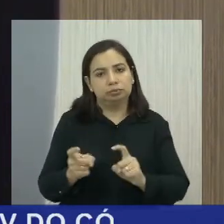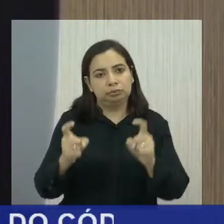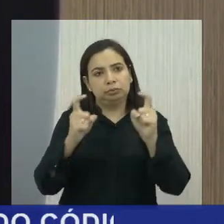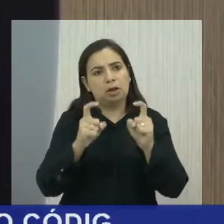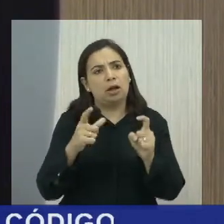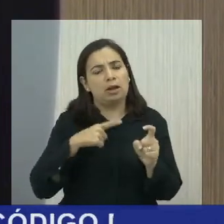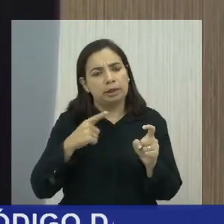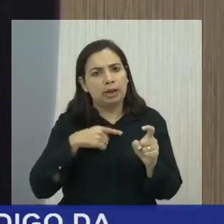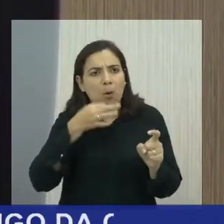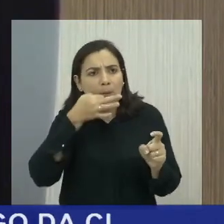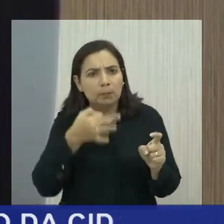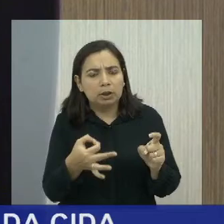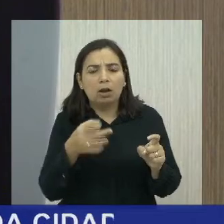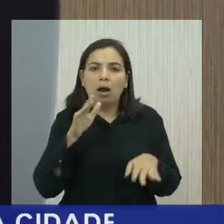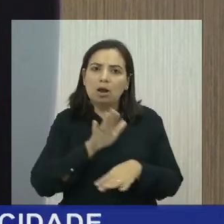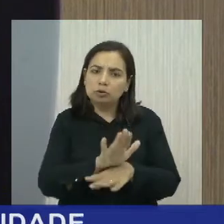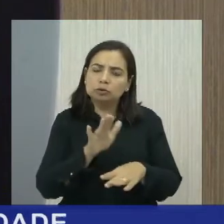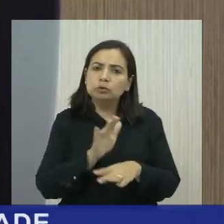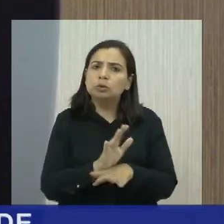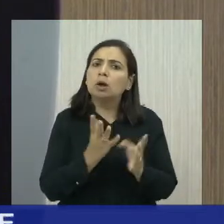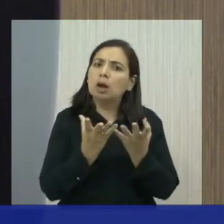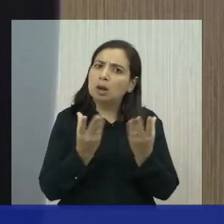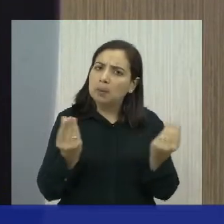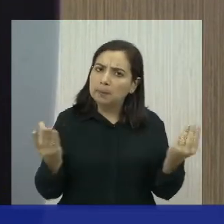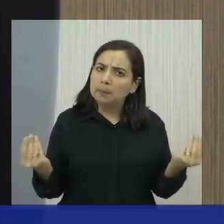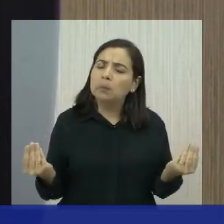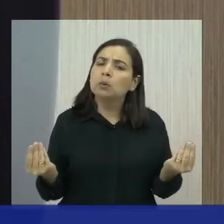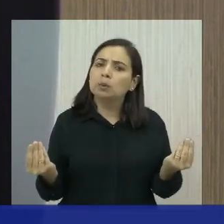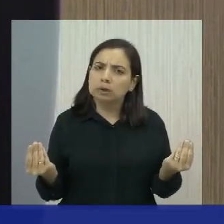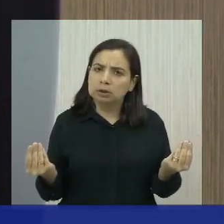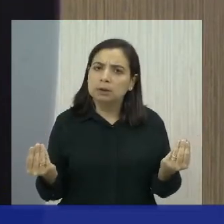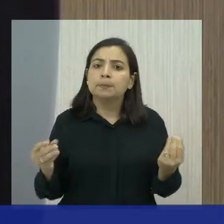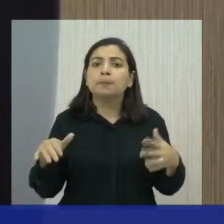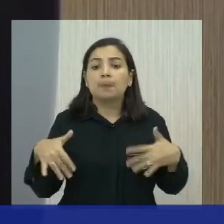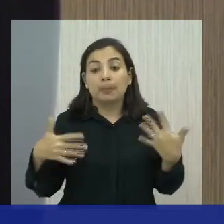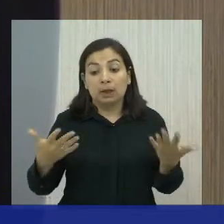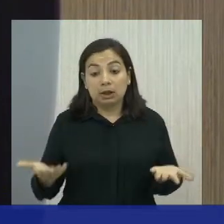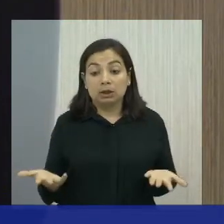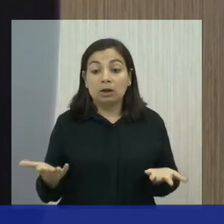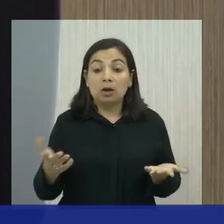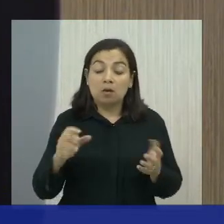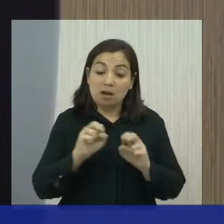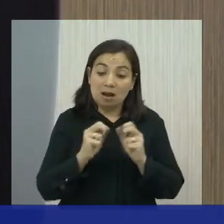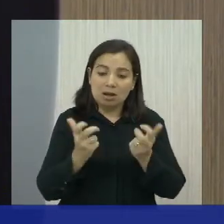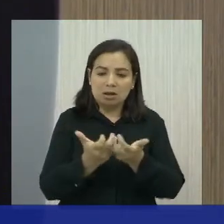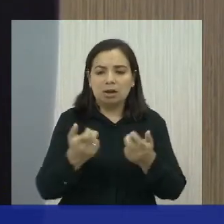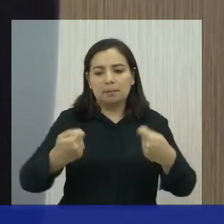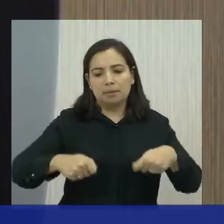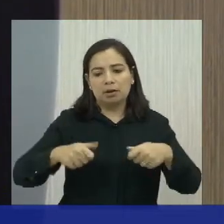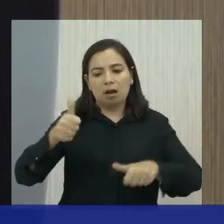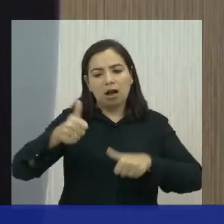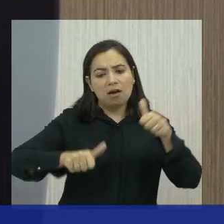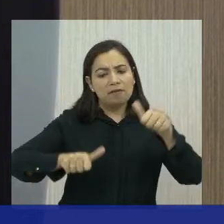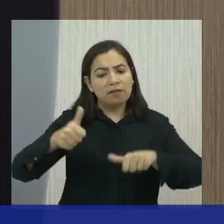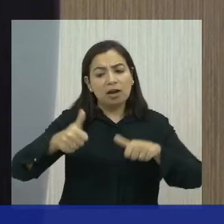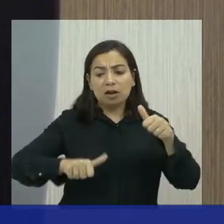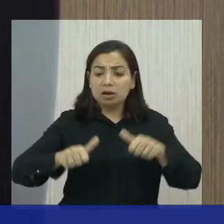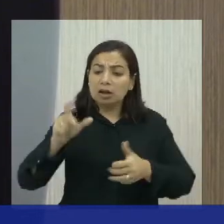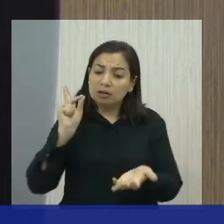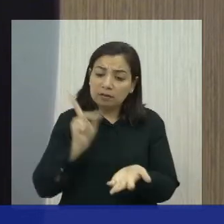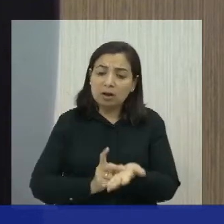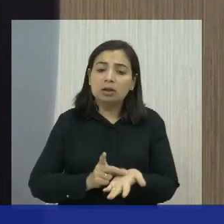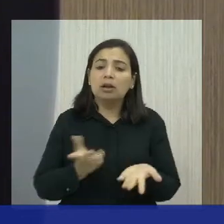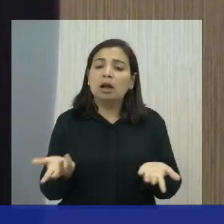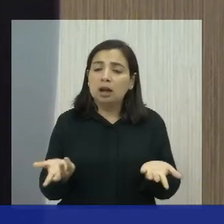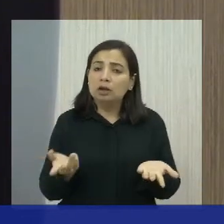muitas. Então, seria importante que a Câmara realmente analisasse todas essas contribuições